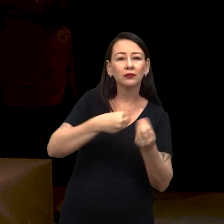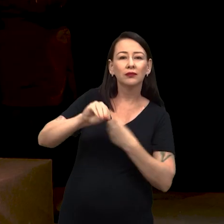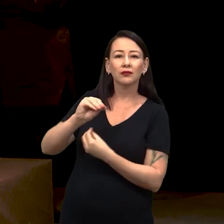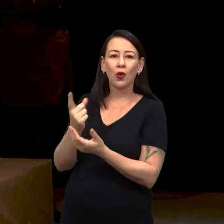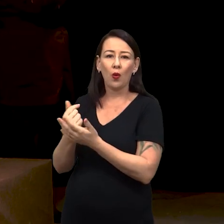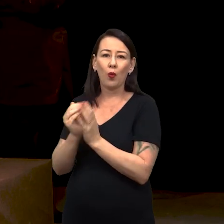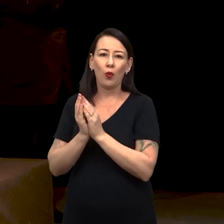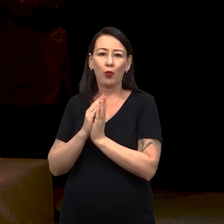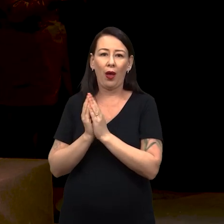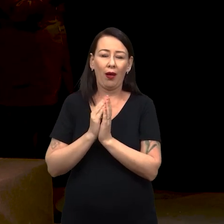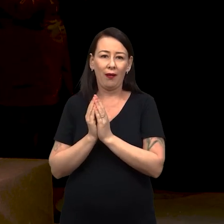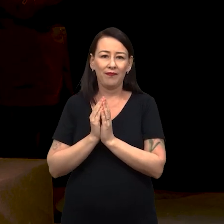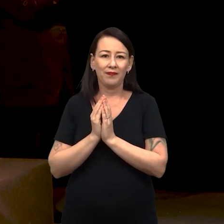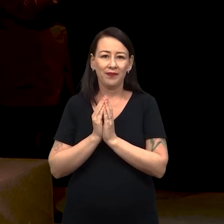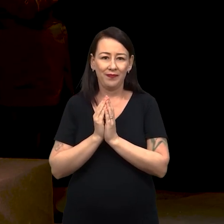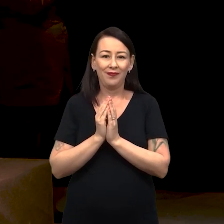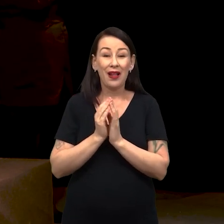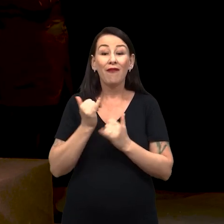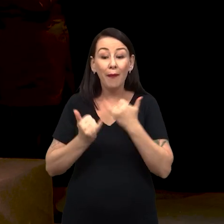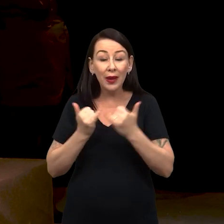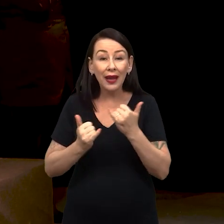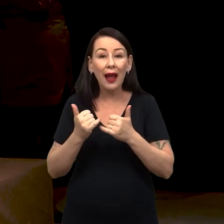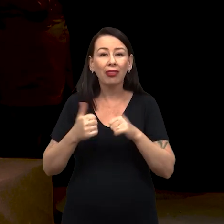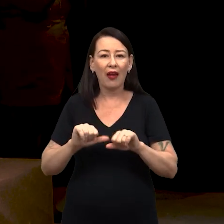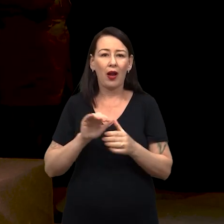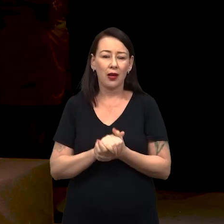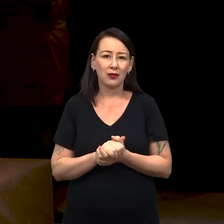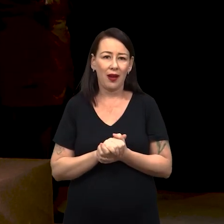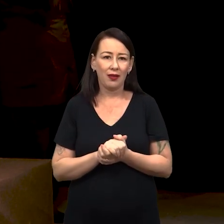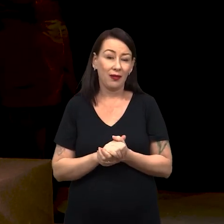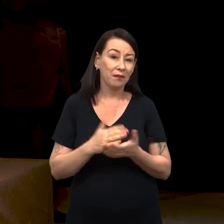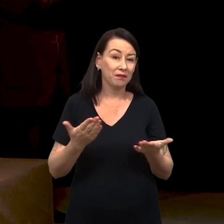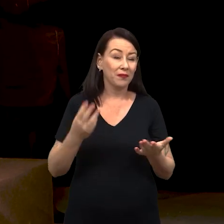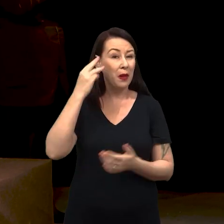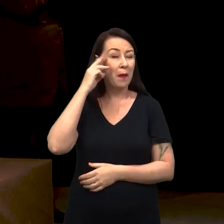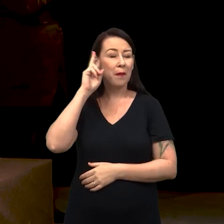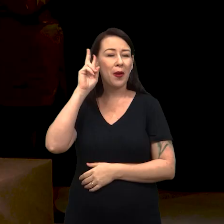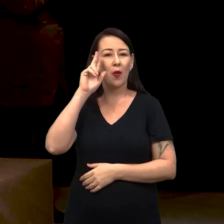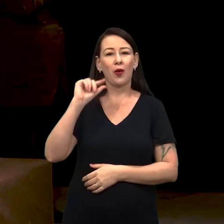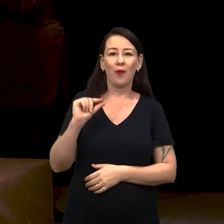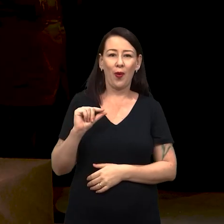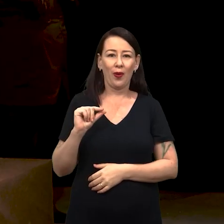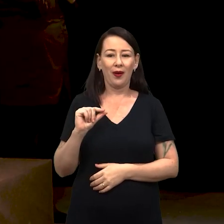comprava boneca. Ela foi brincar depois de casada. Então, ela tem pouca